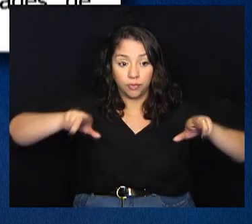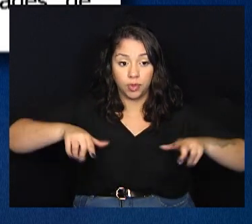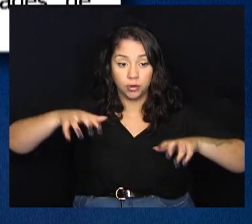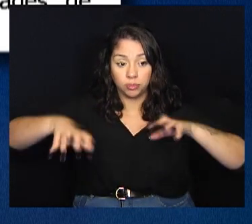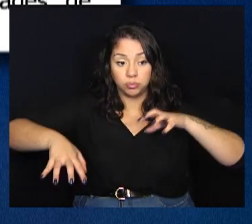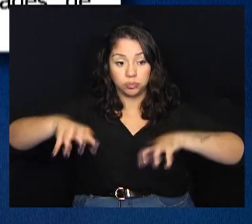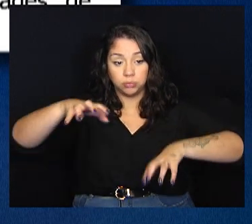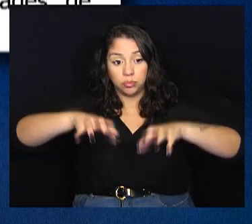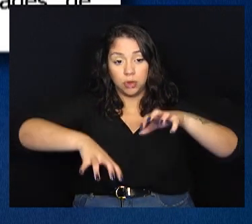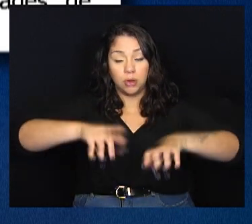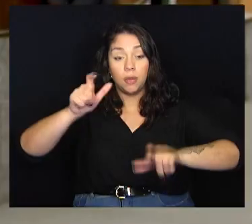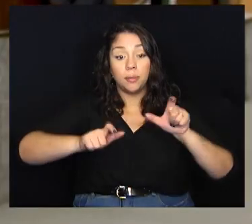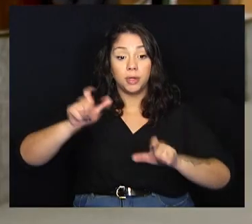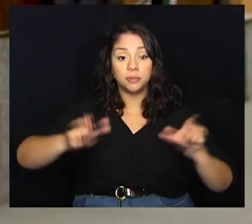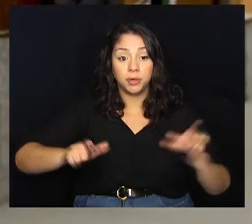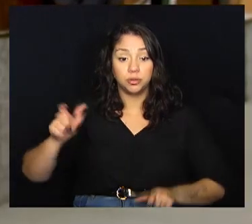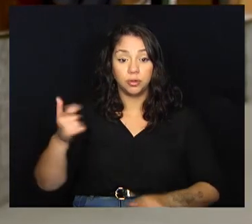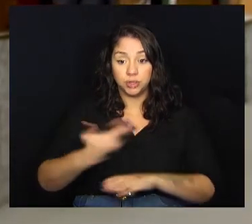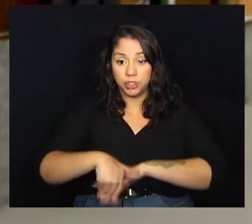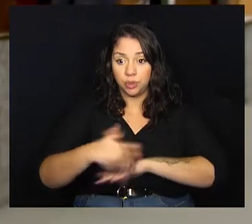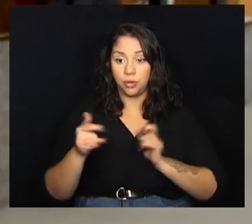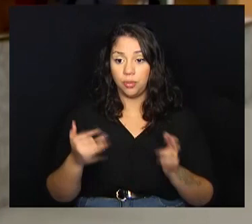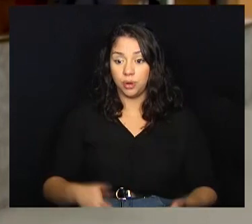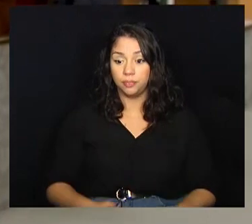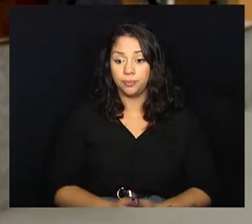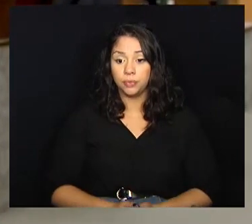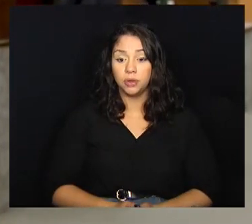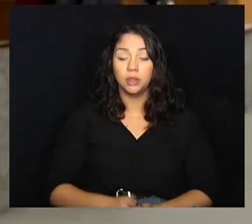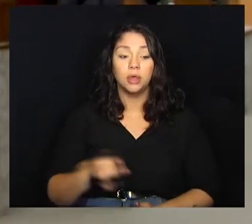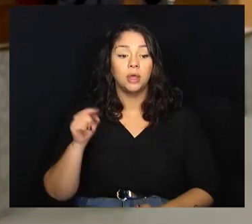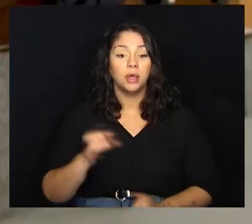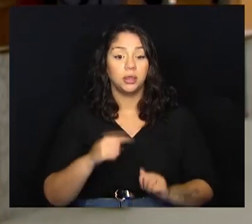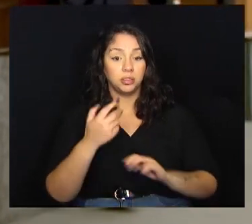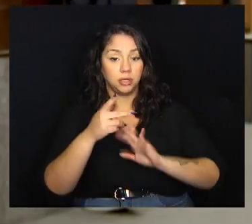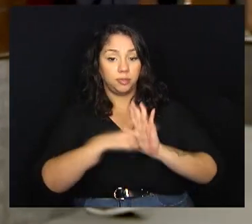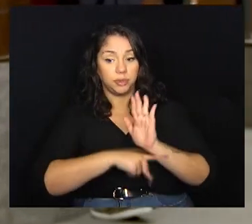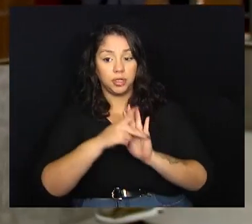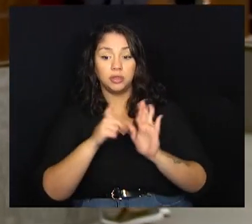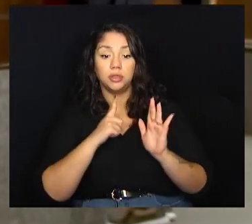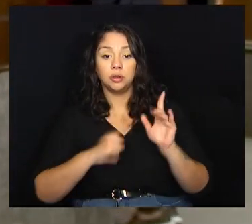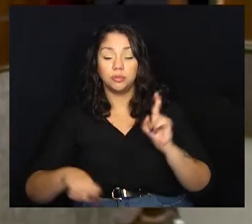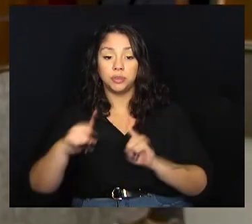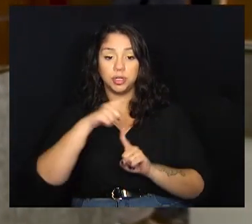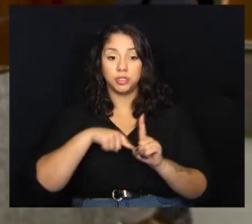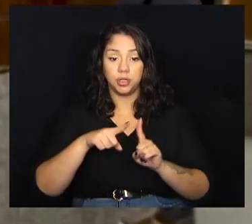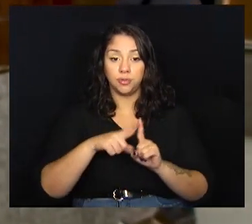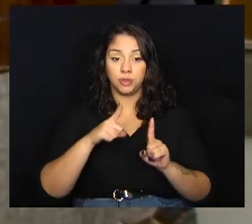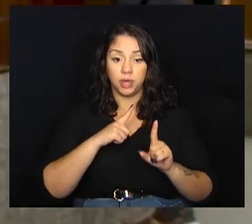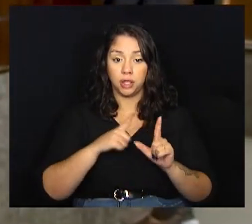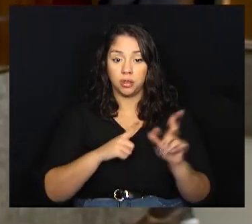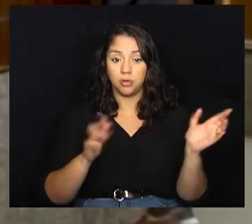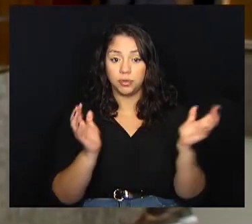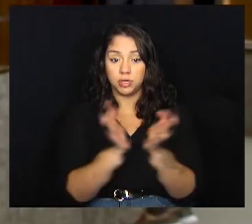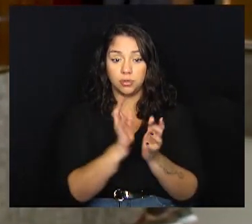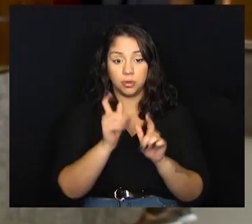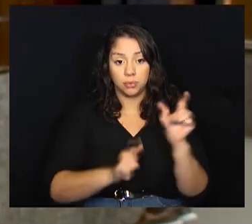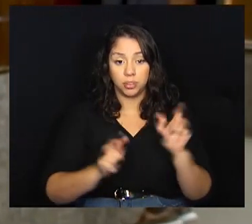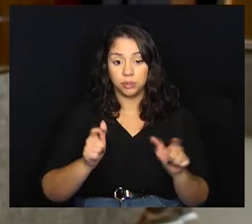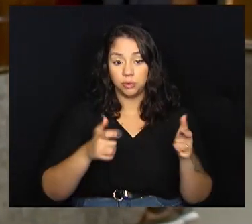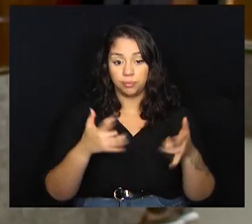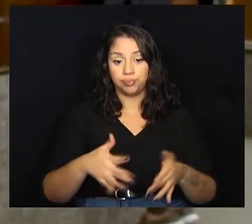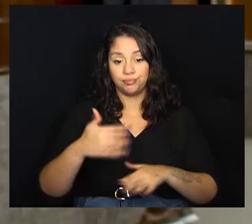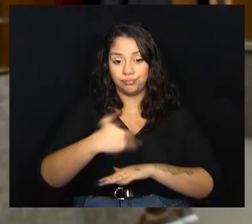para a População em Situação de Rua. Esse projeto visa aqui, nós temos uma comissão de pessoal com situação de rua. A gente